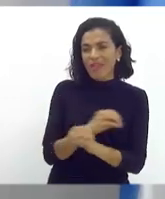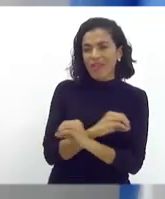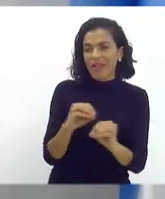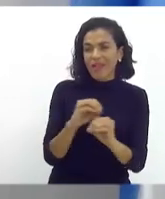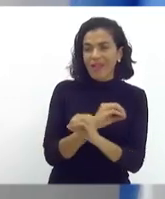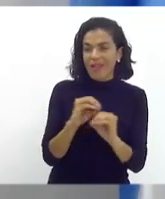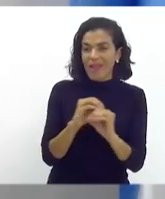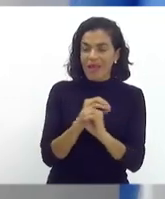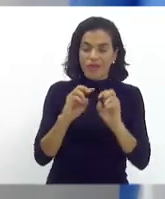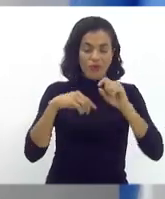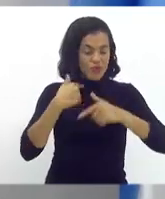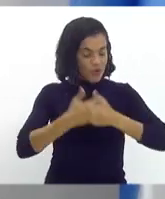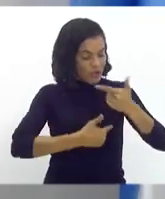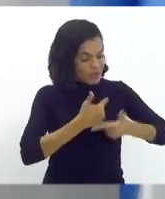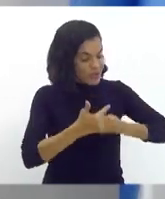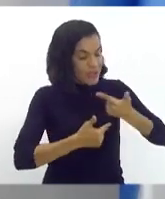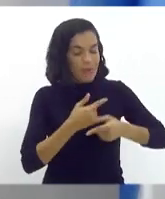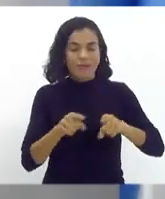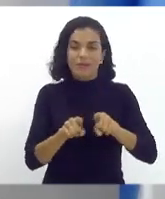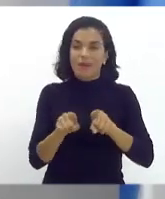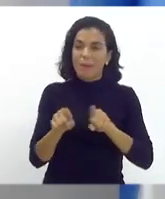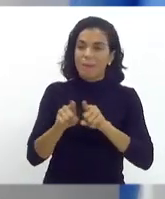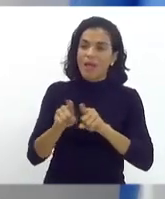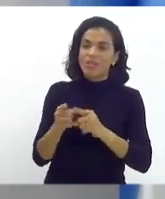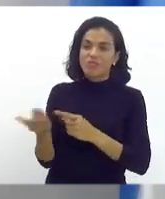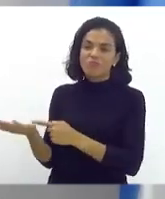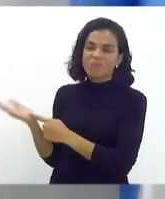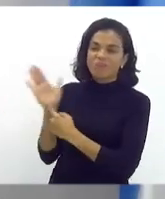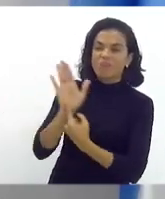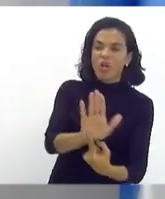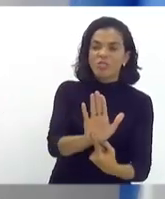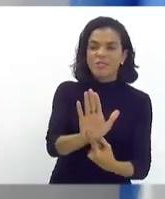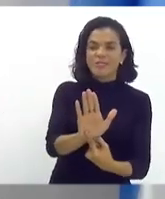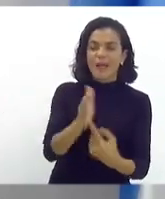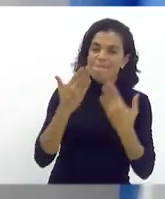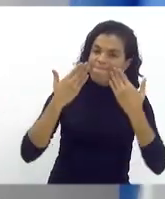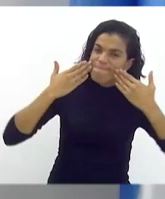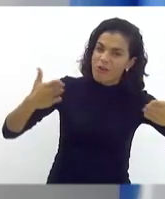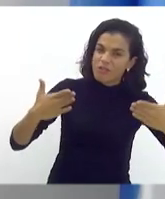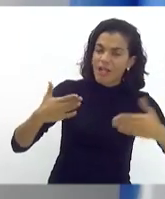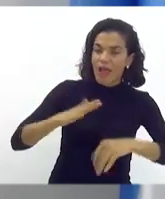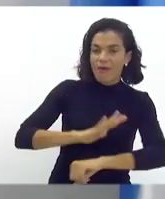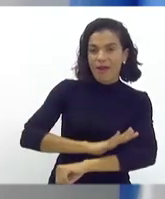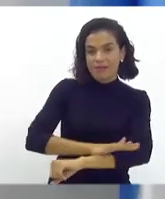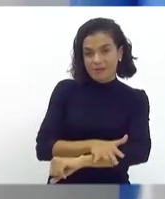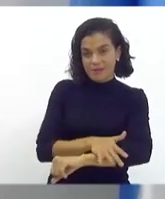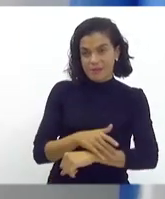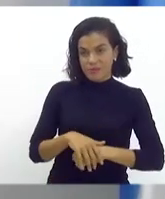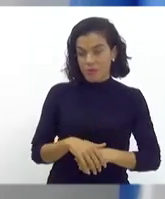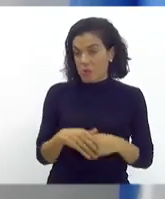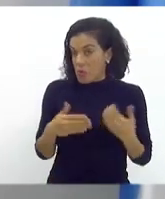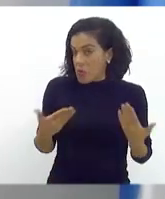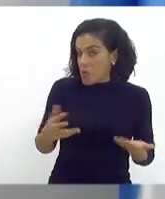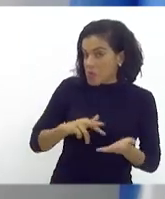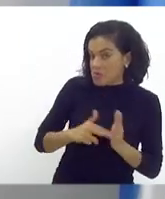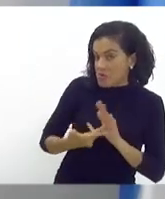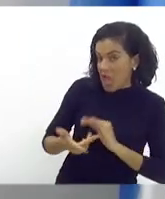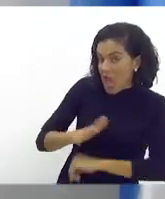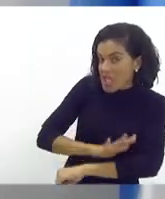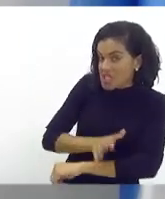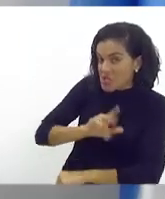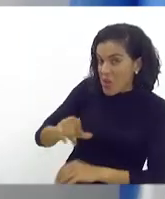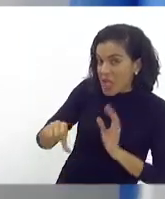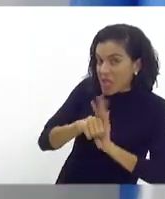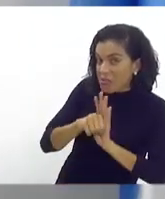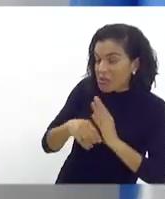do nosso trabalho aqui de desvelar o racismo ou Afinal de conta já racismo não